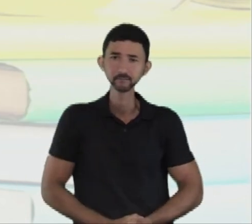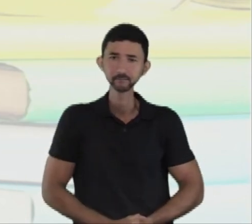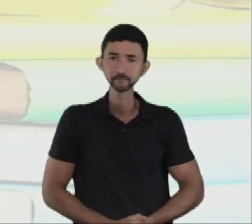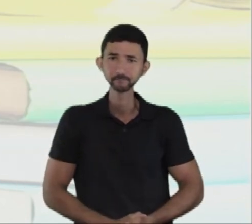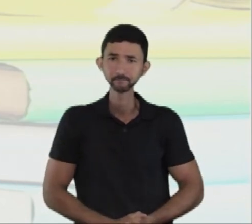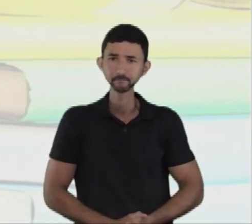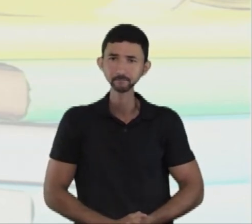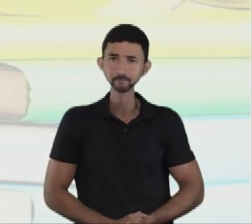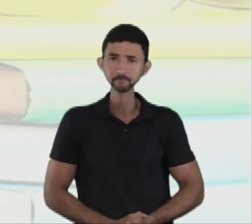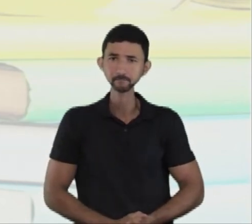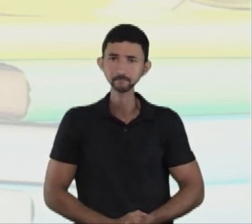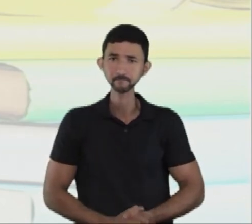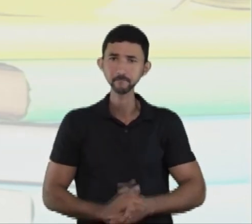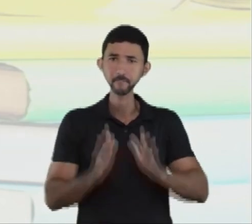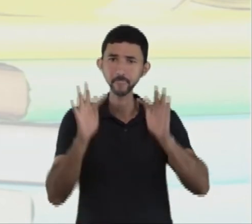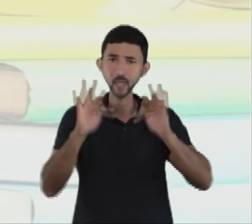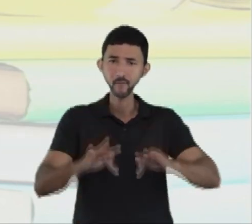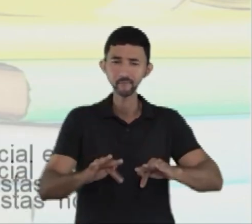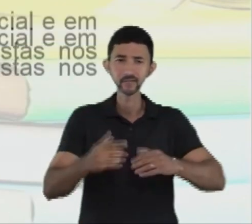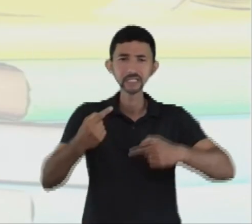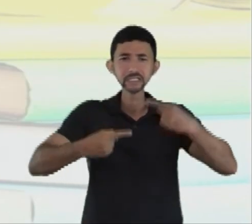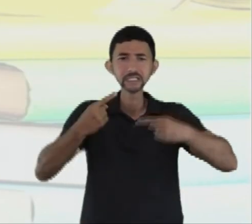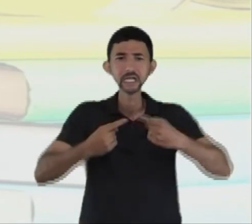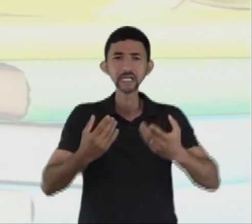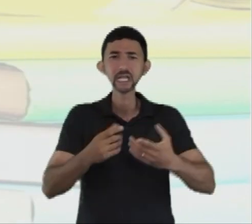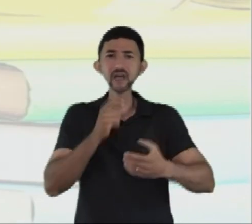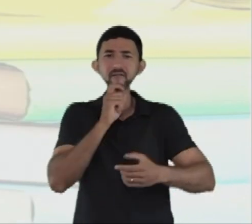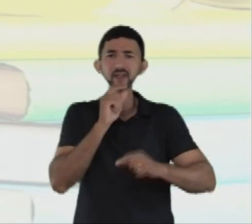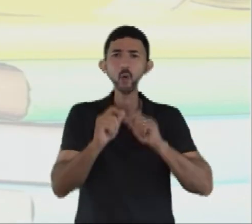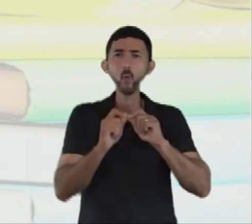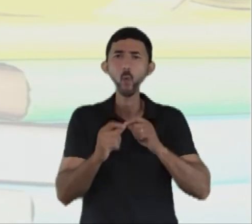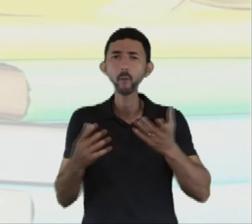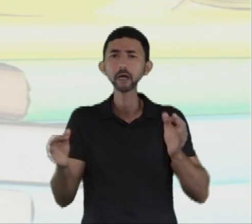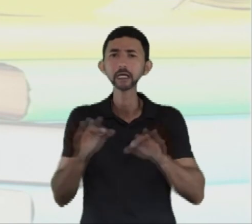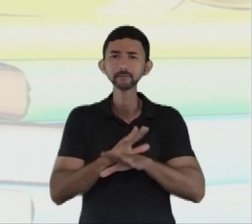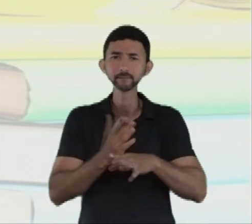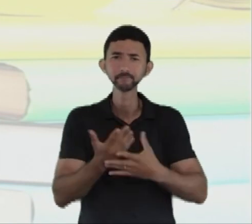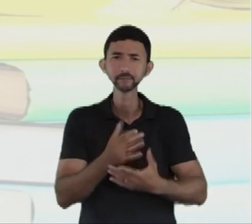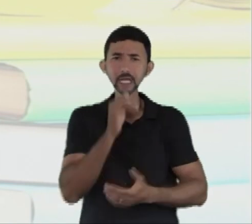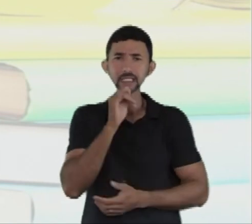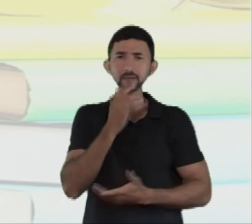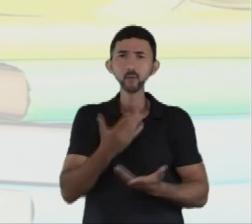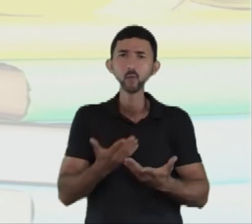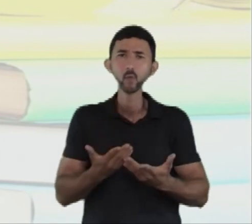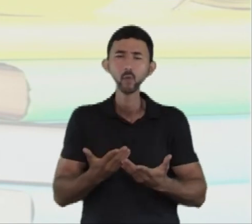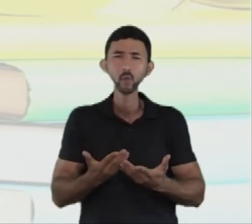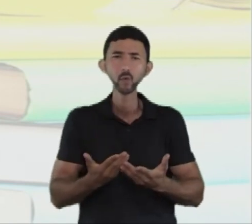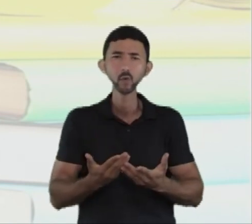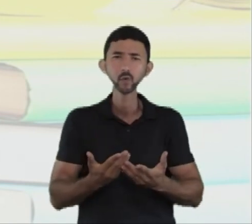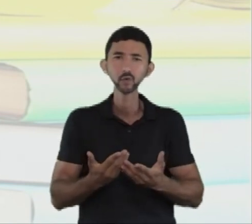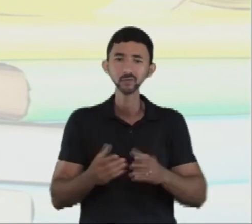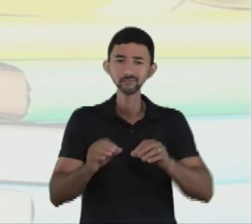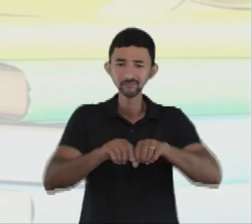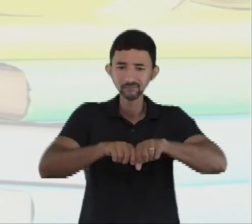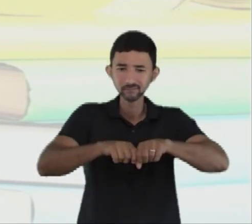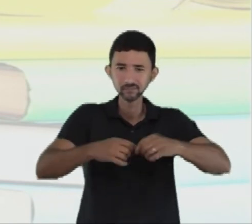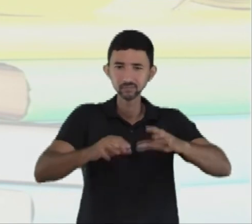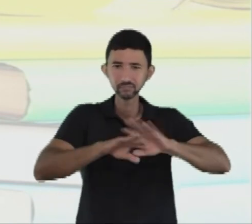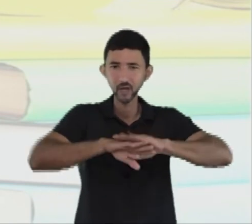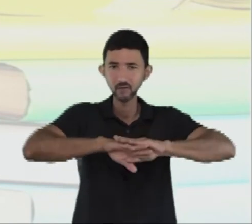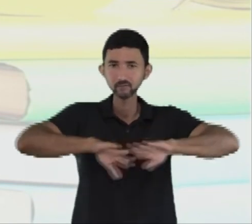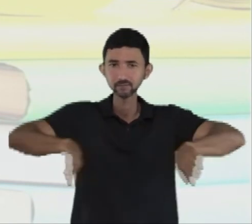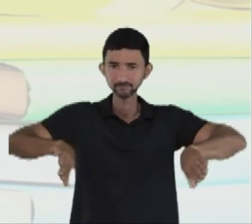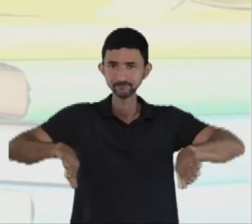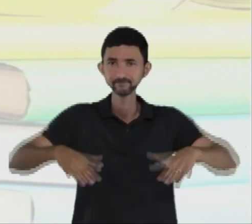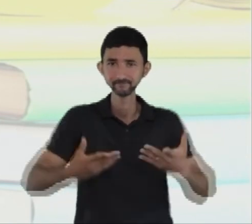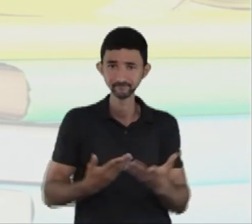gente vem aqui pro fim da Guerra Fria. Como é que a Guerra Fria terminou? Foi com a dissolução da União Soviética. A